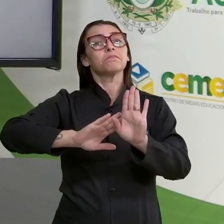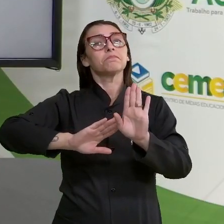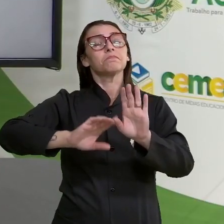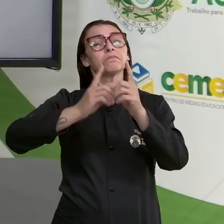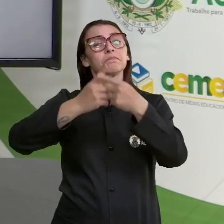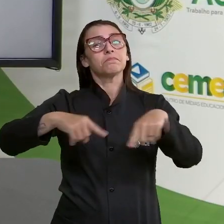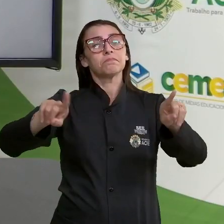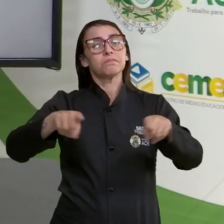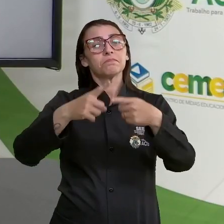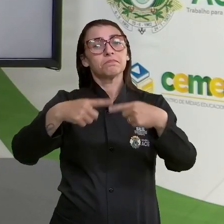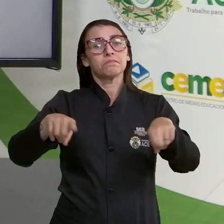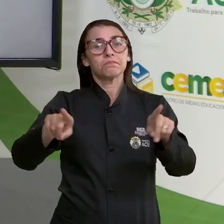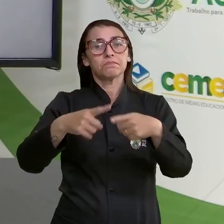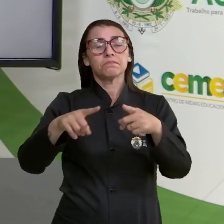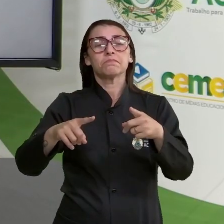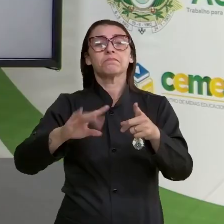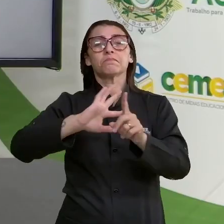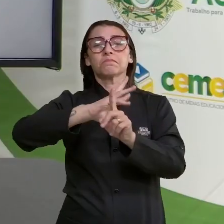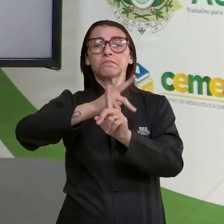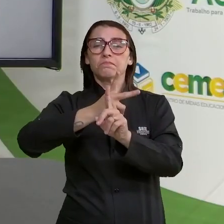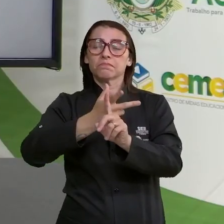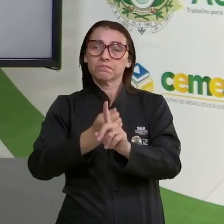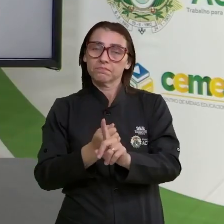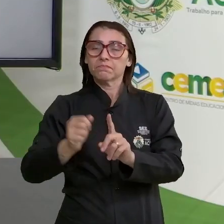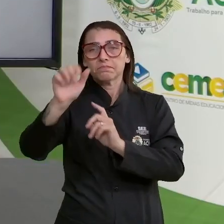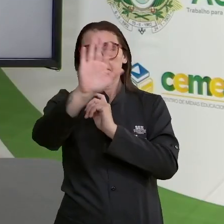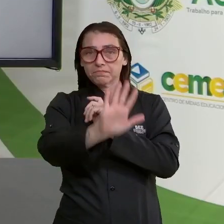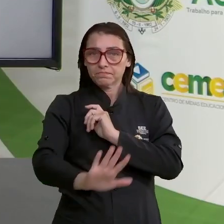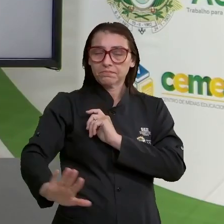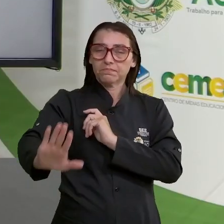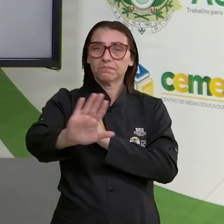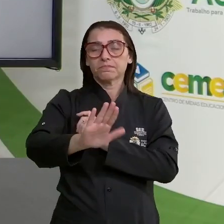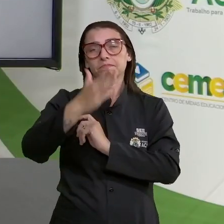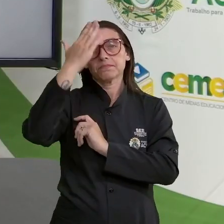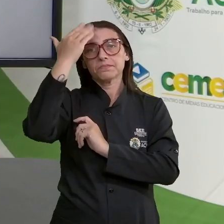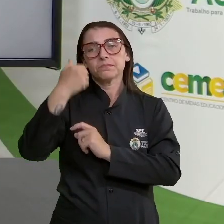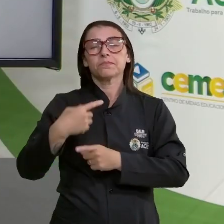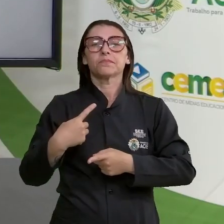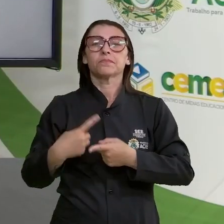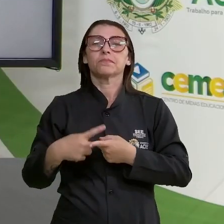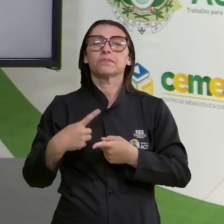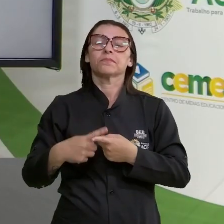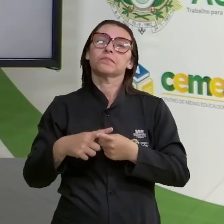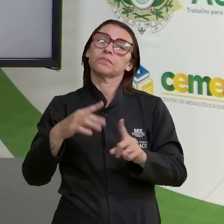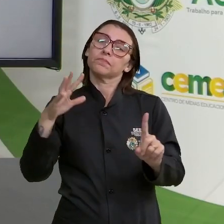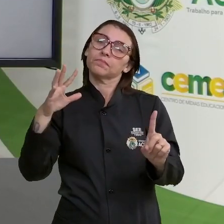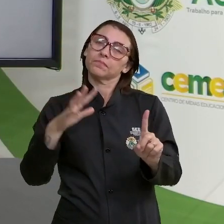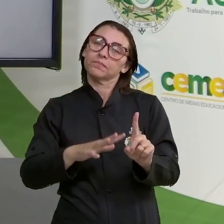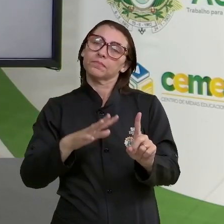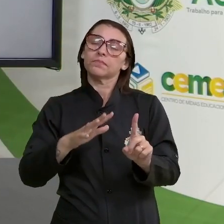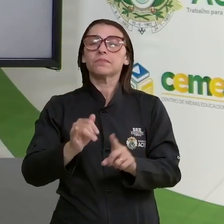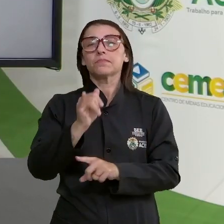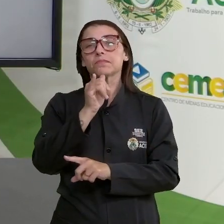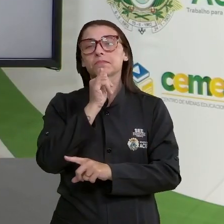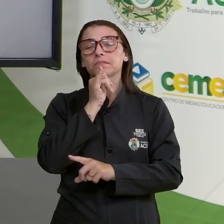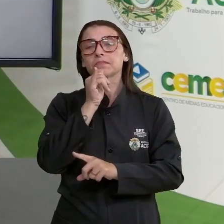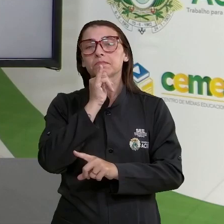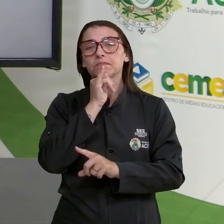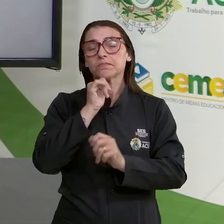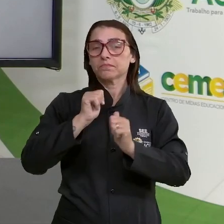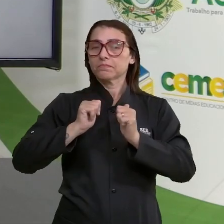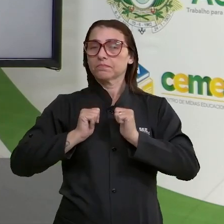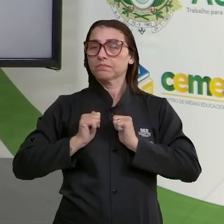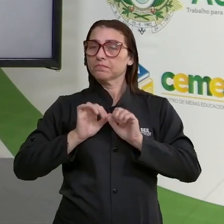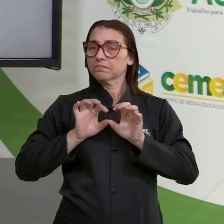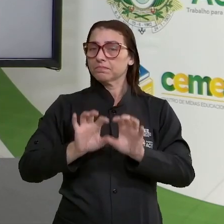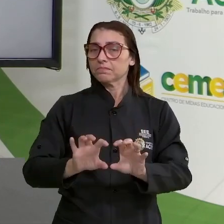musicais, das obras de arte de um modo geral, né? Saber por que um influencer, por exemplo, está se posicionando de tal